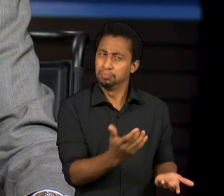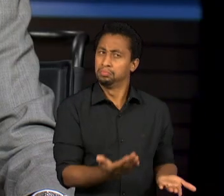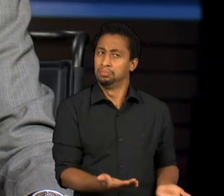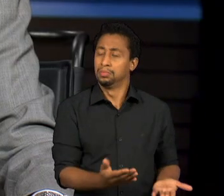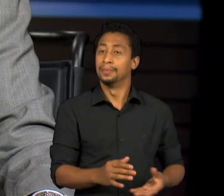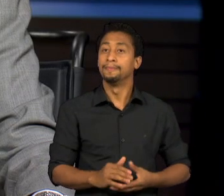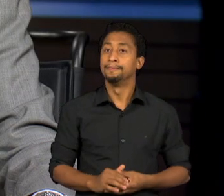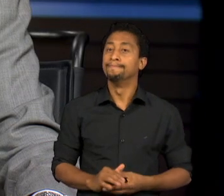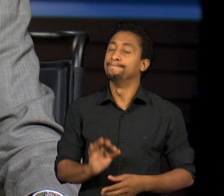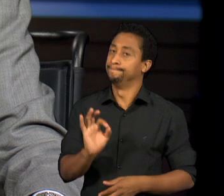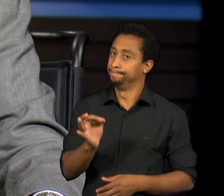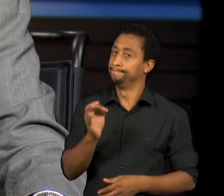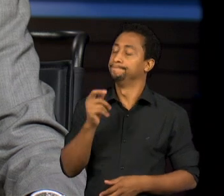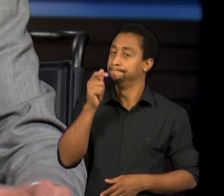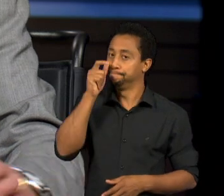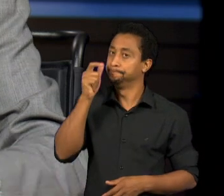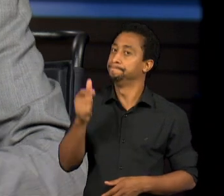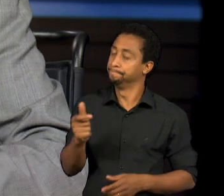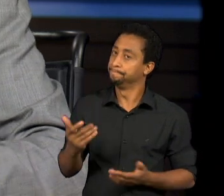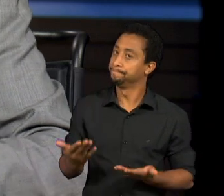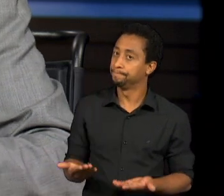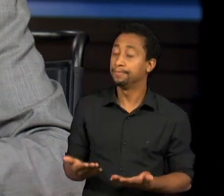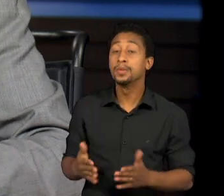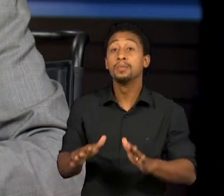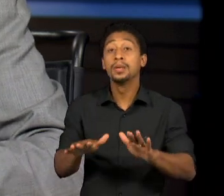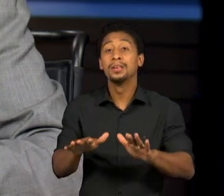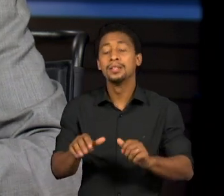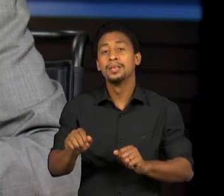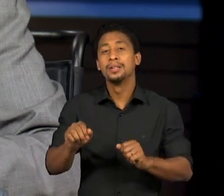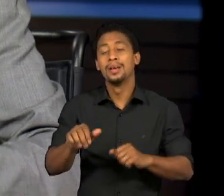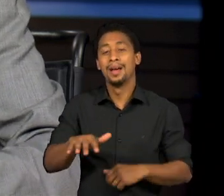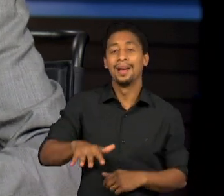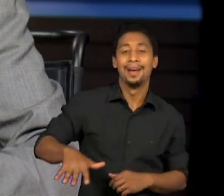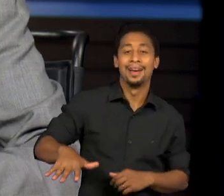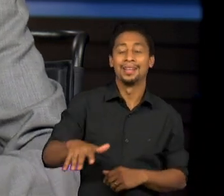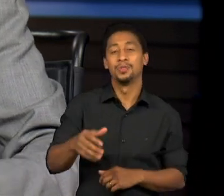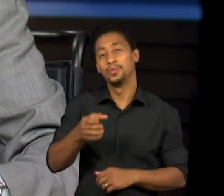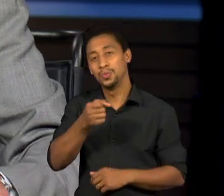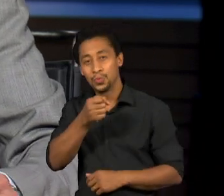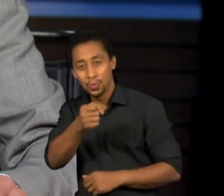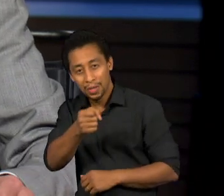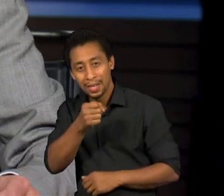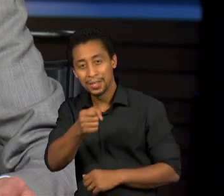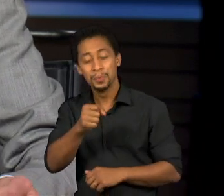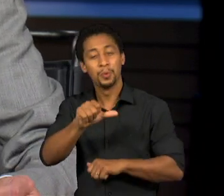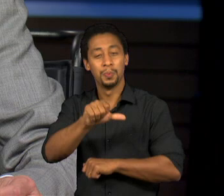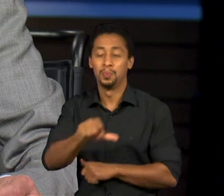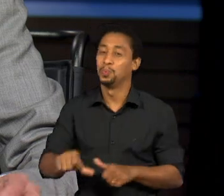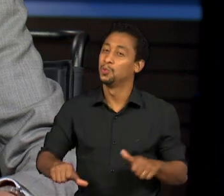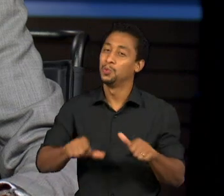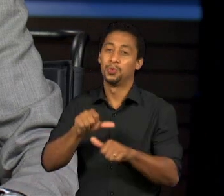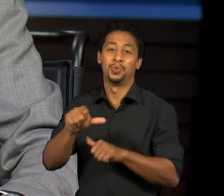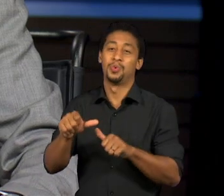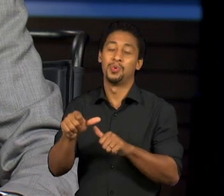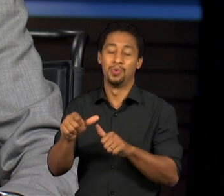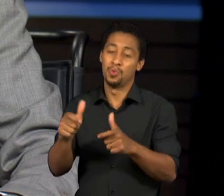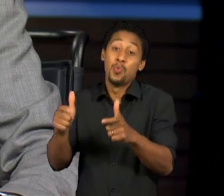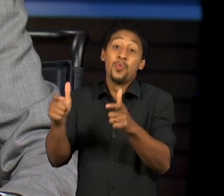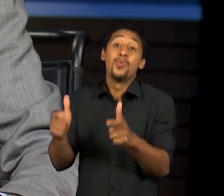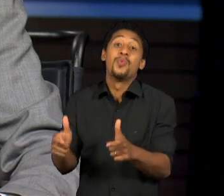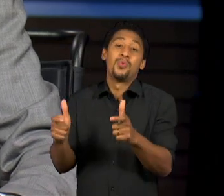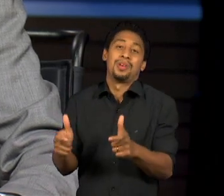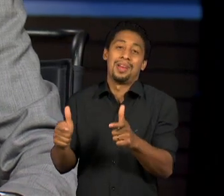atenção, mas o jornalismo está mudando de lugar. Você veja que, do mesmo modo que